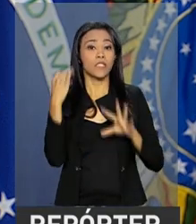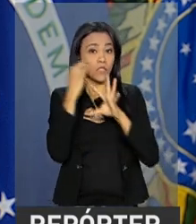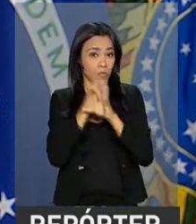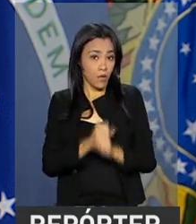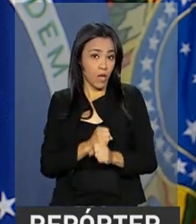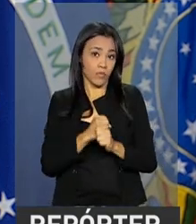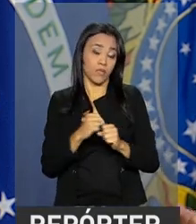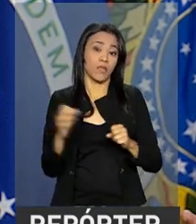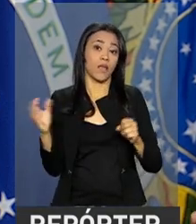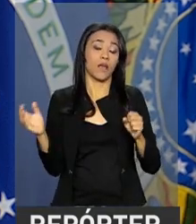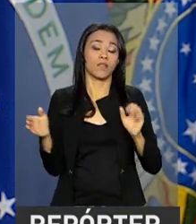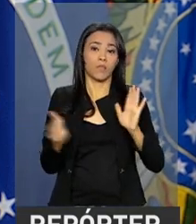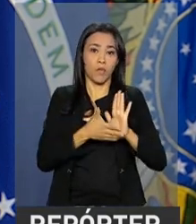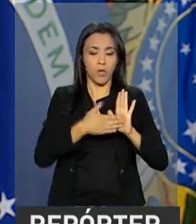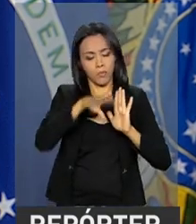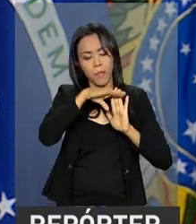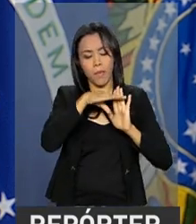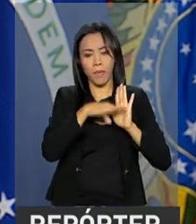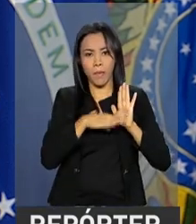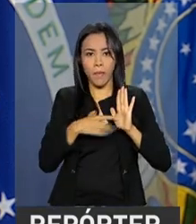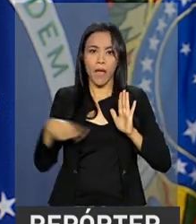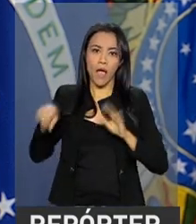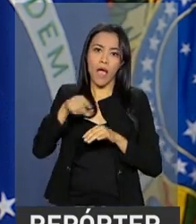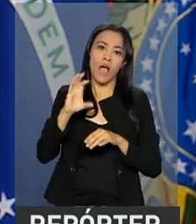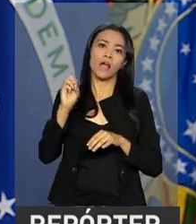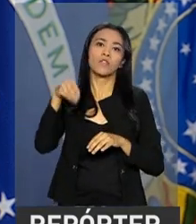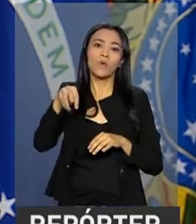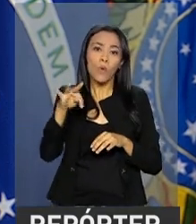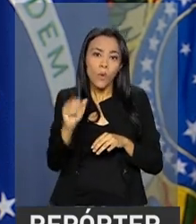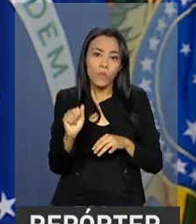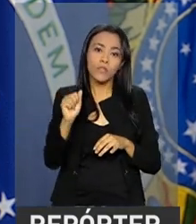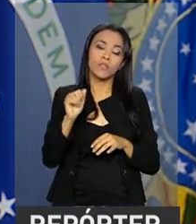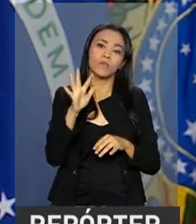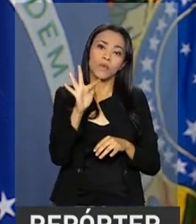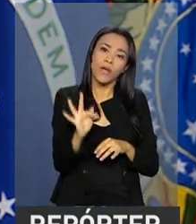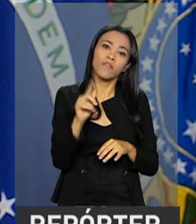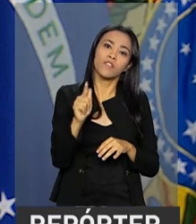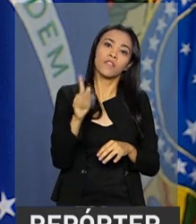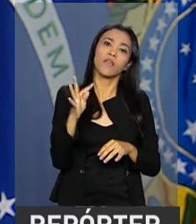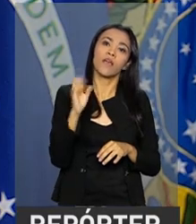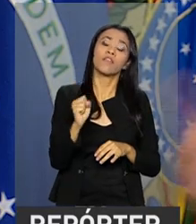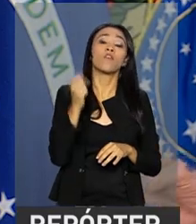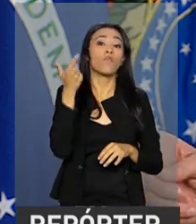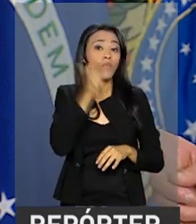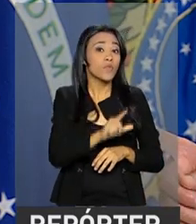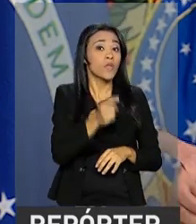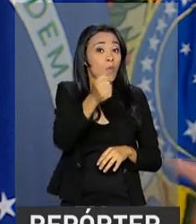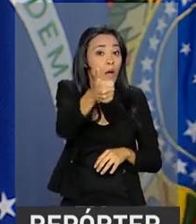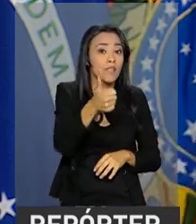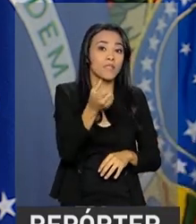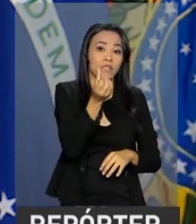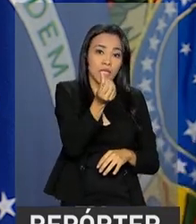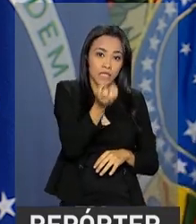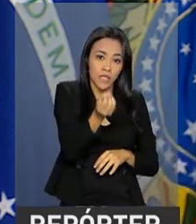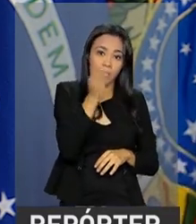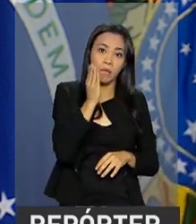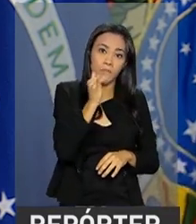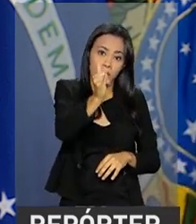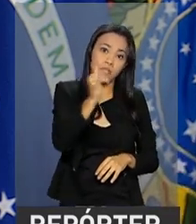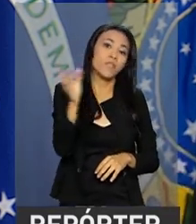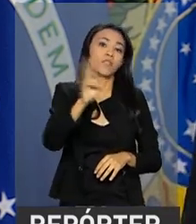as contas inativas do fundo de garantia nós vamos chegar a quase 60 bilhões de reais